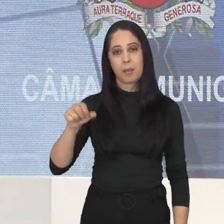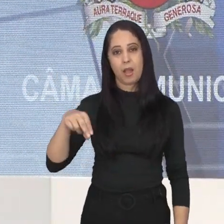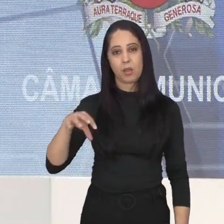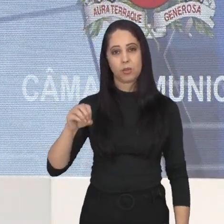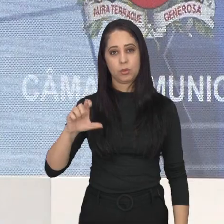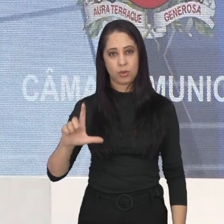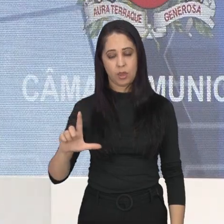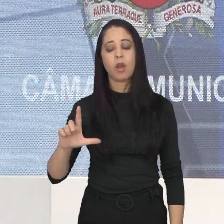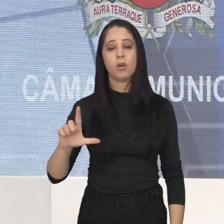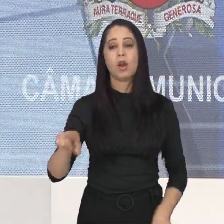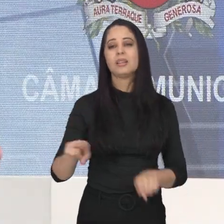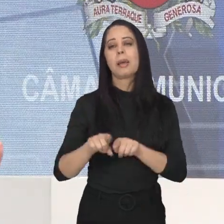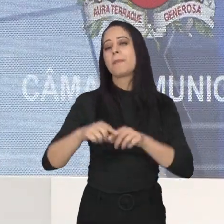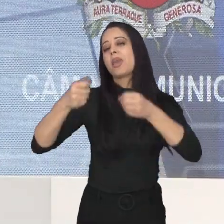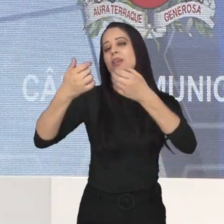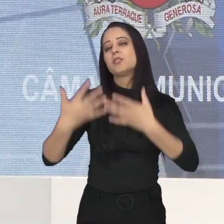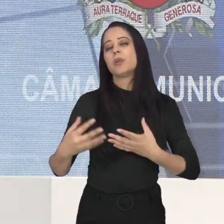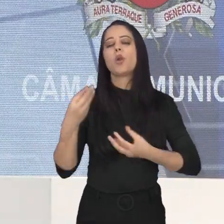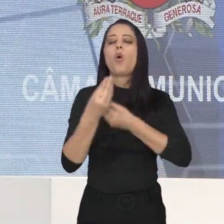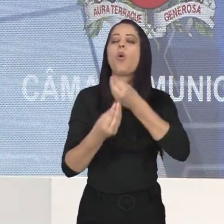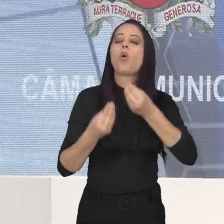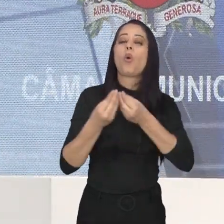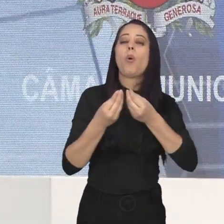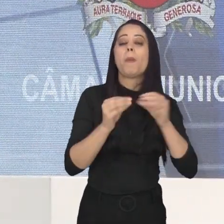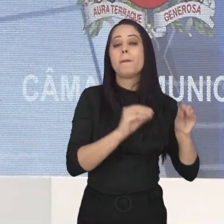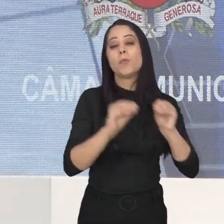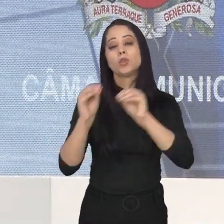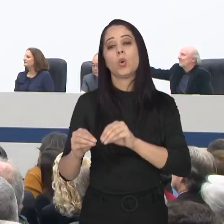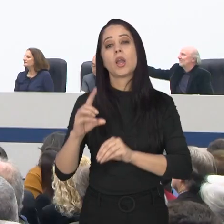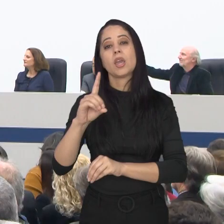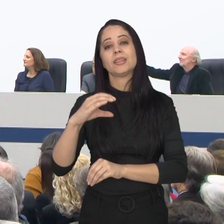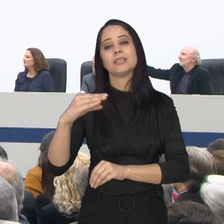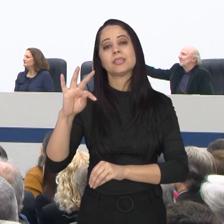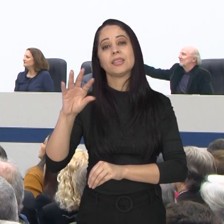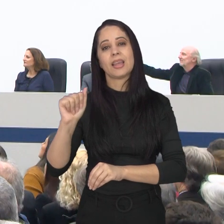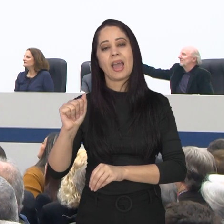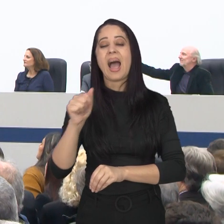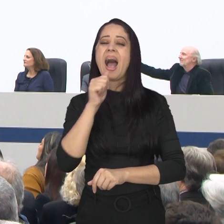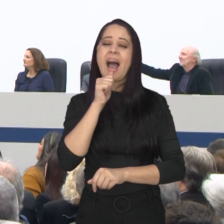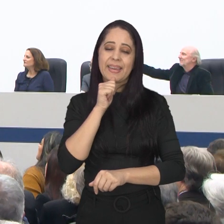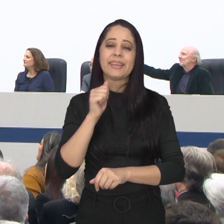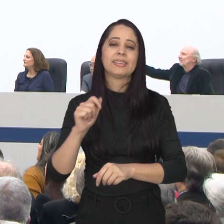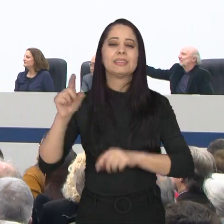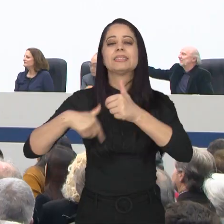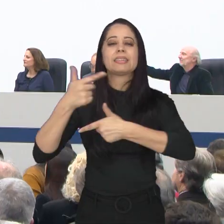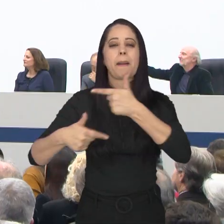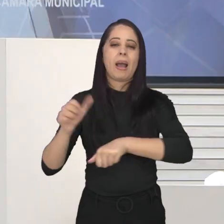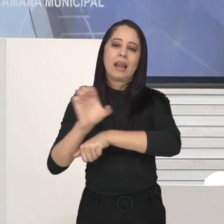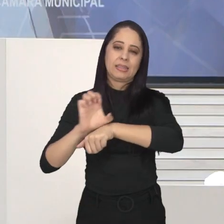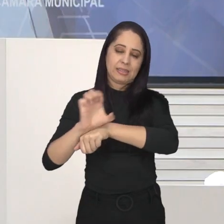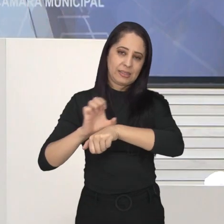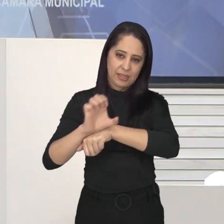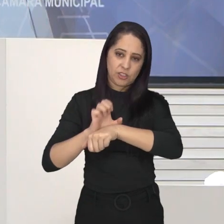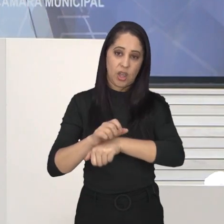fatos durante todo esse tempo. Muitos deles não conseguimos ainda